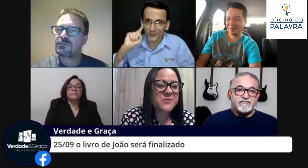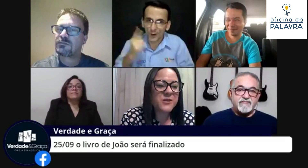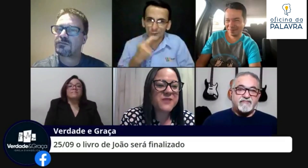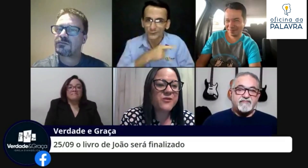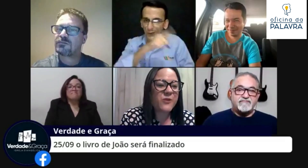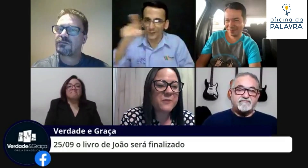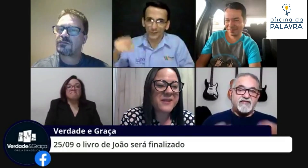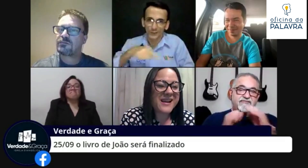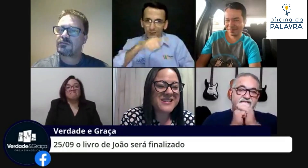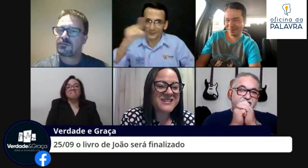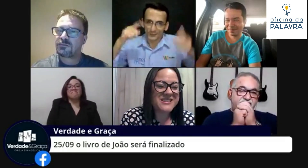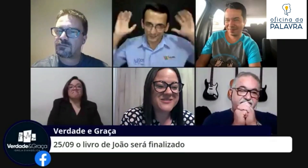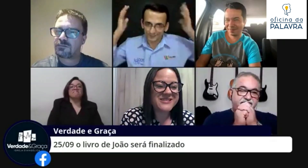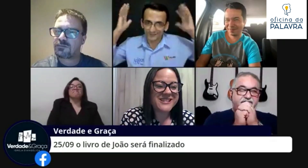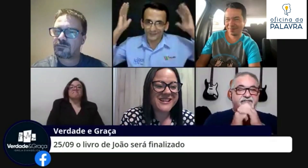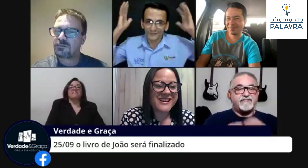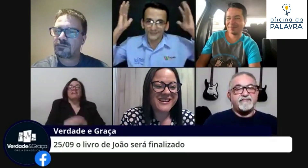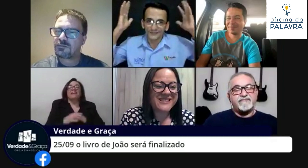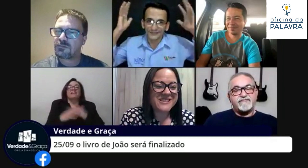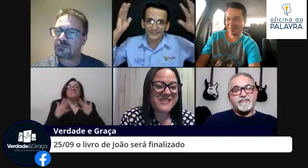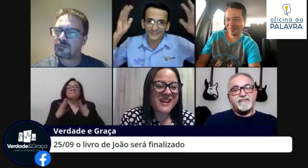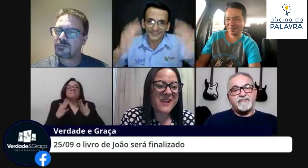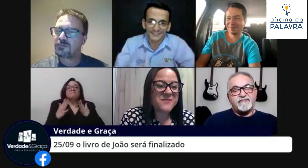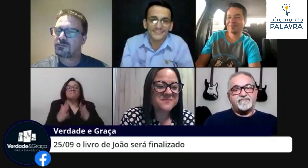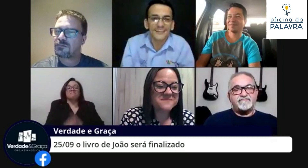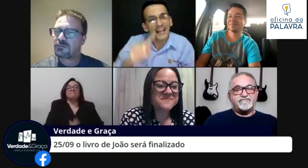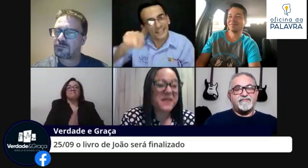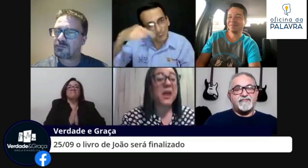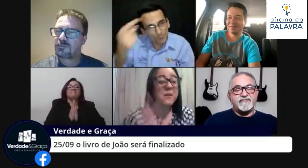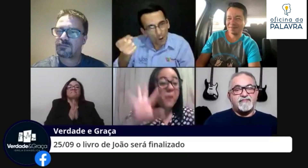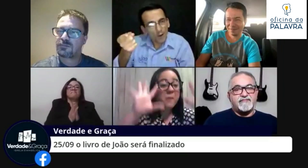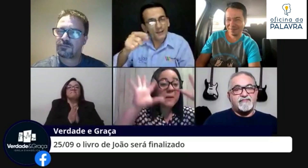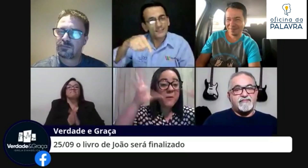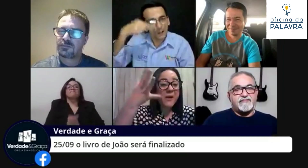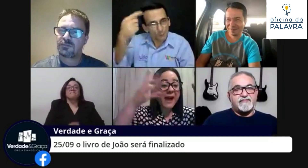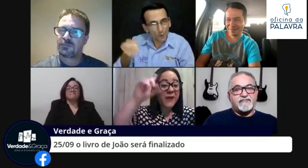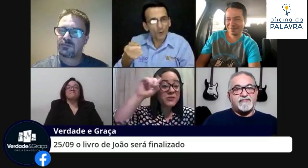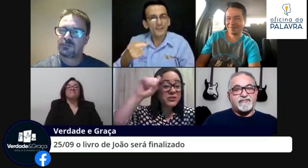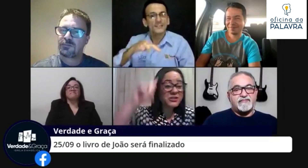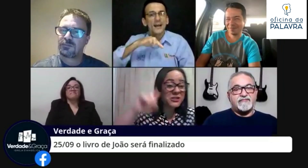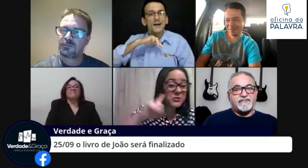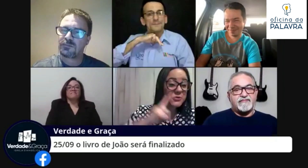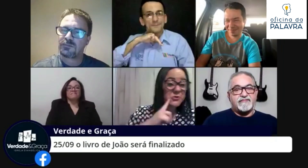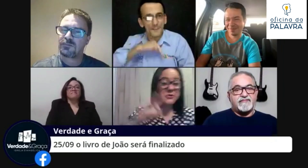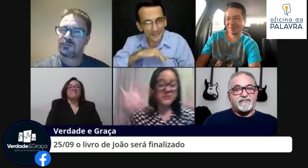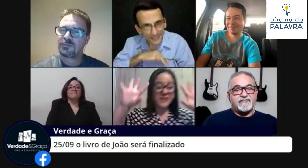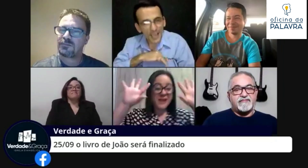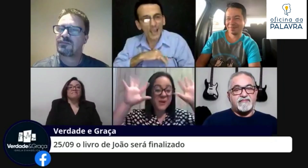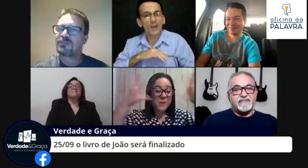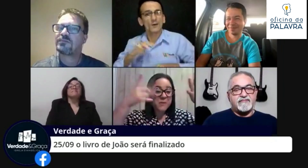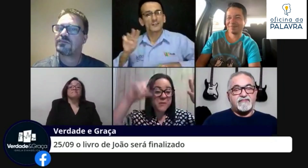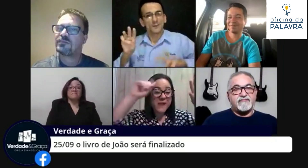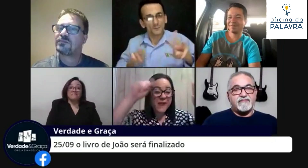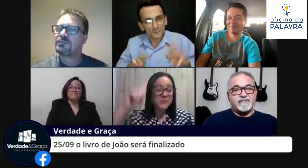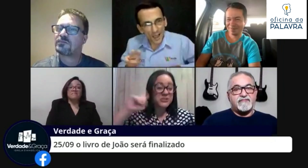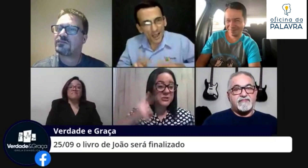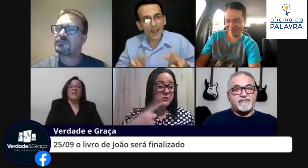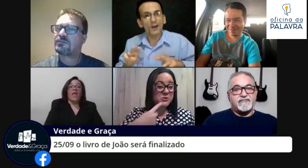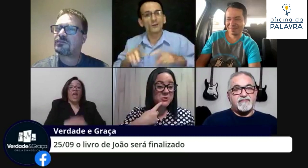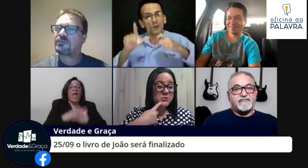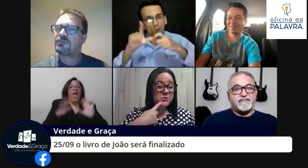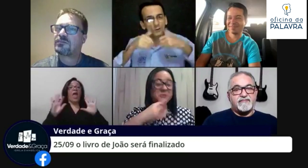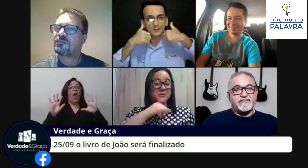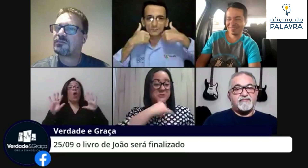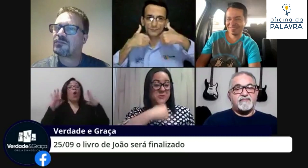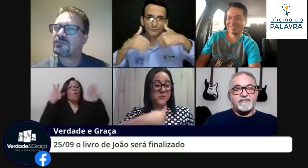estar disponível no aplicativo. Então, será comemorar o dia do surdo, né? Comemorar o dia